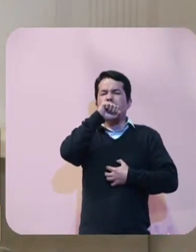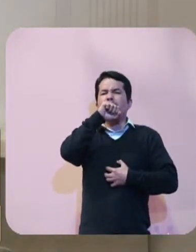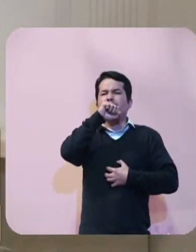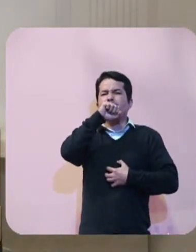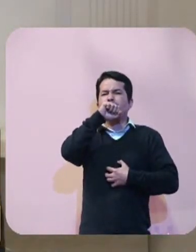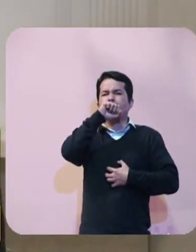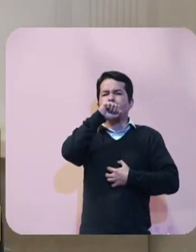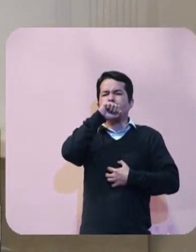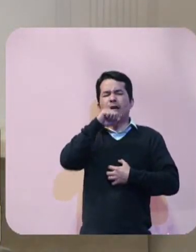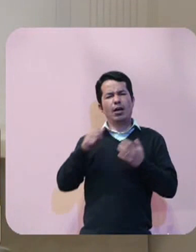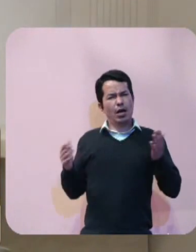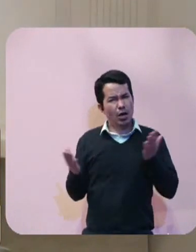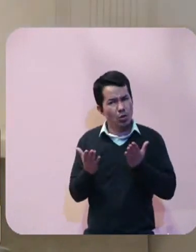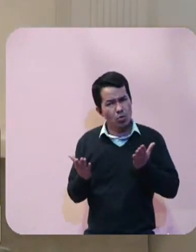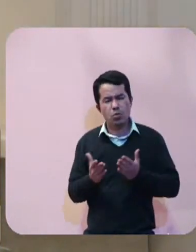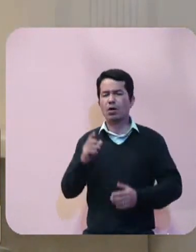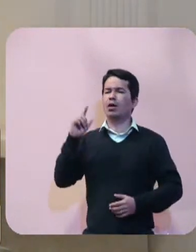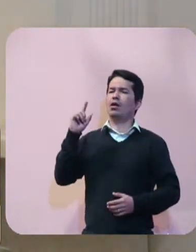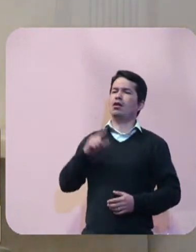velho pastor nos disse: